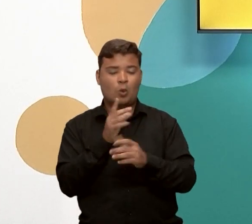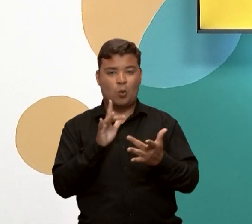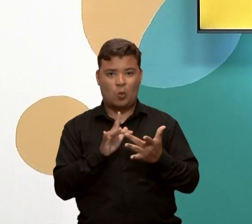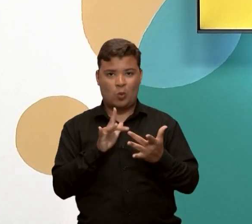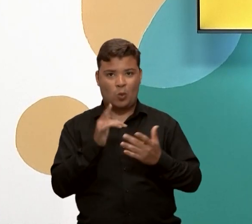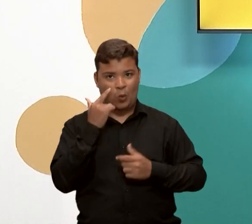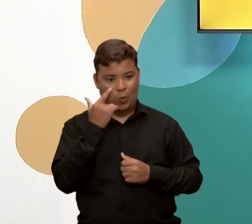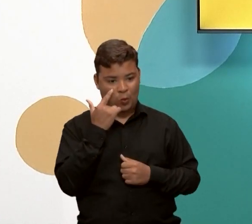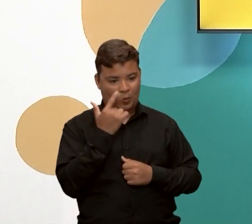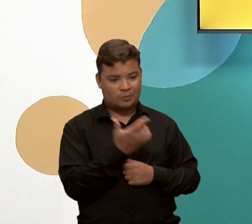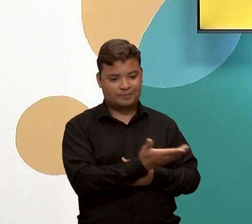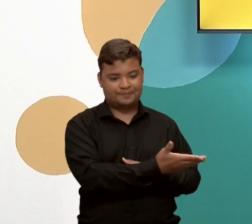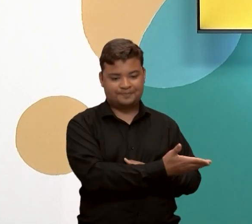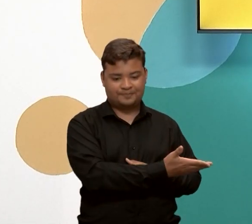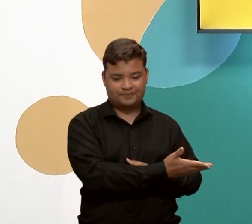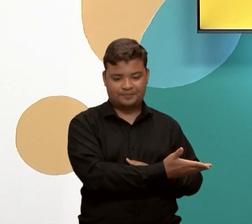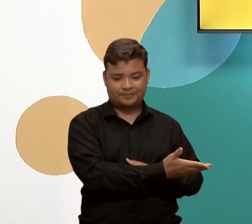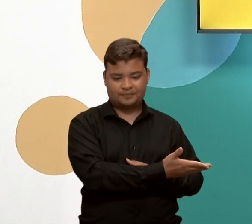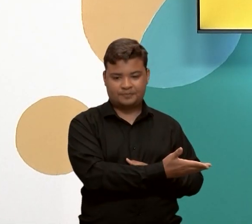número é